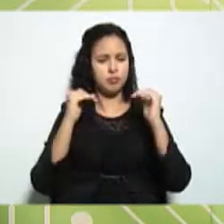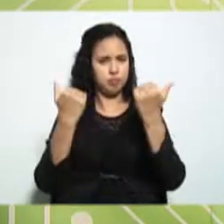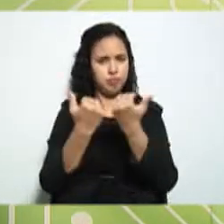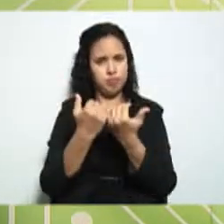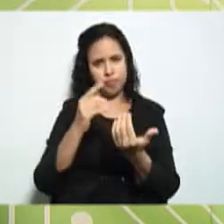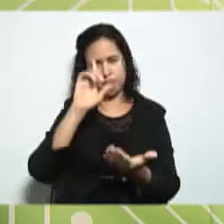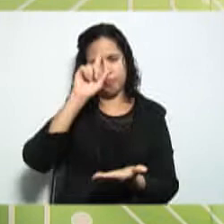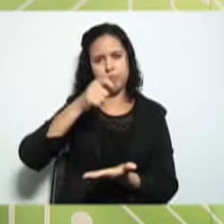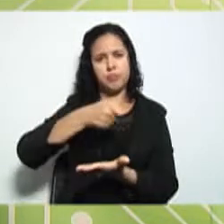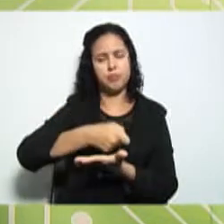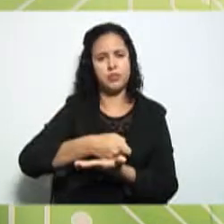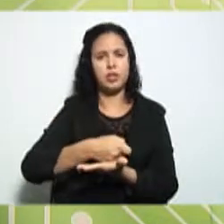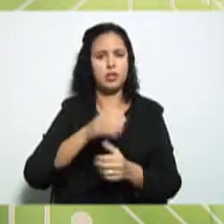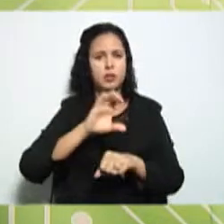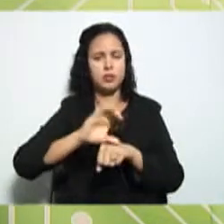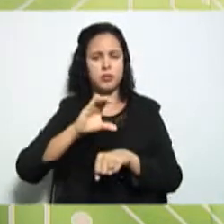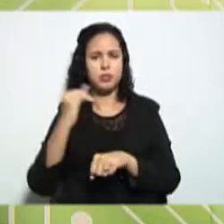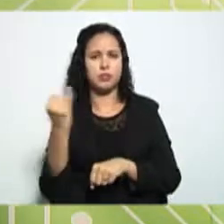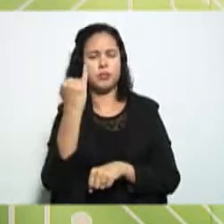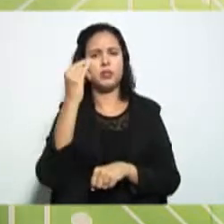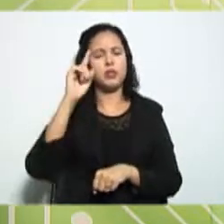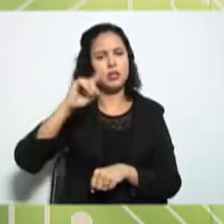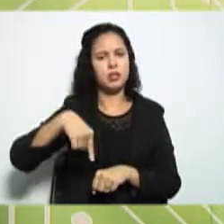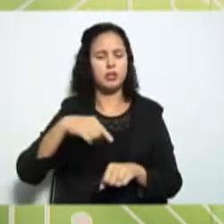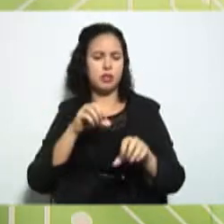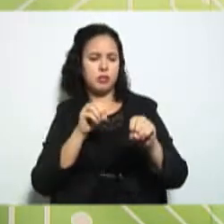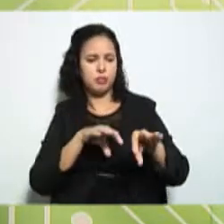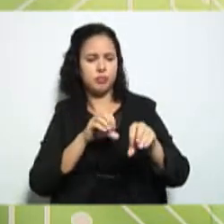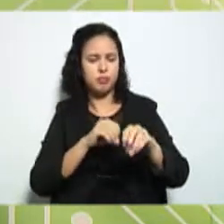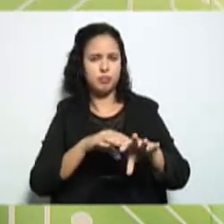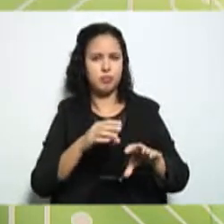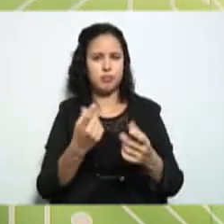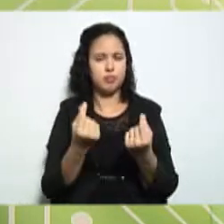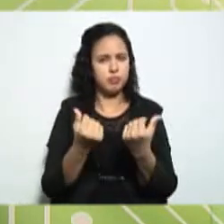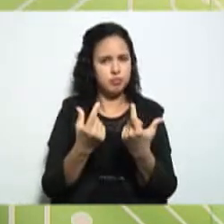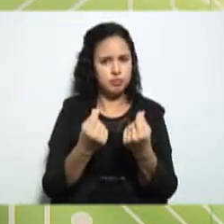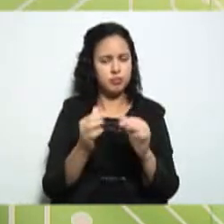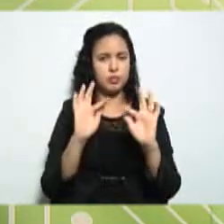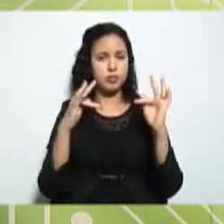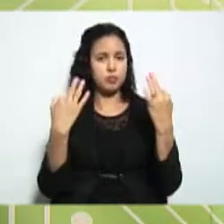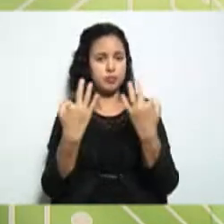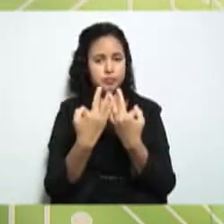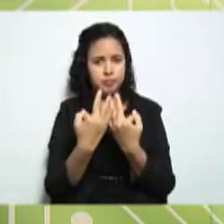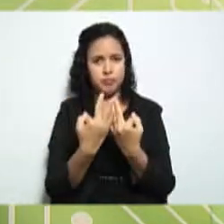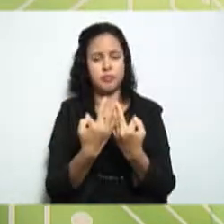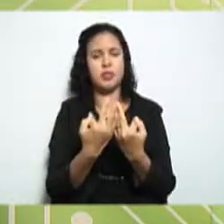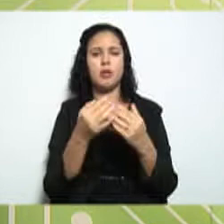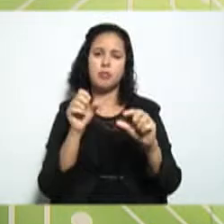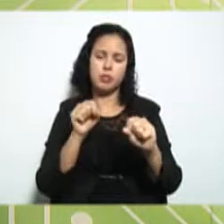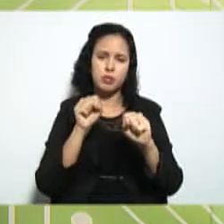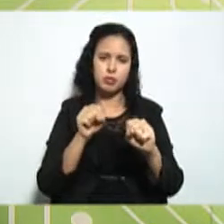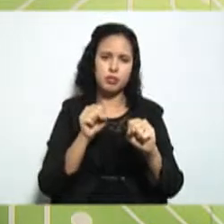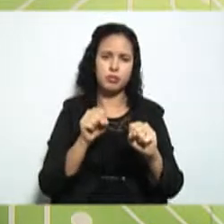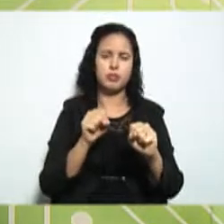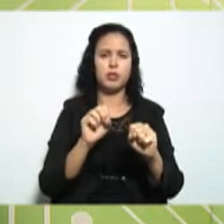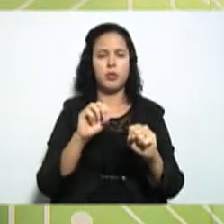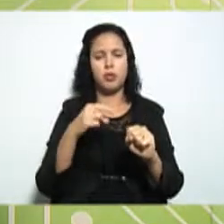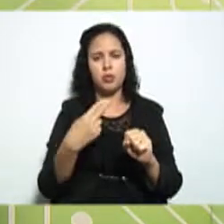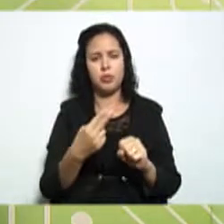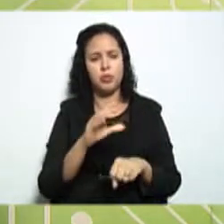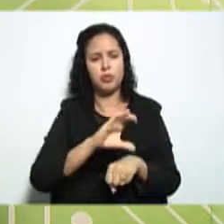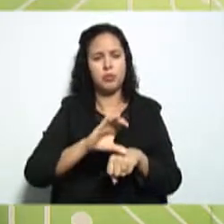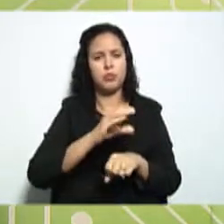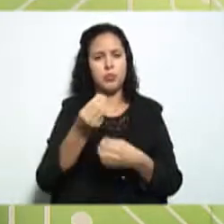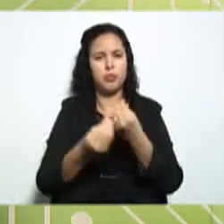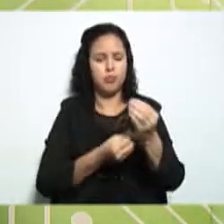fazer nossa produção de café em casa, fazer também gerar uma renda mais organizada para a nossa família. A gente